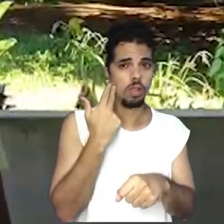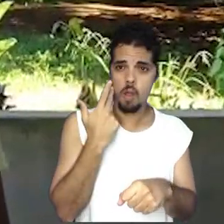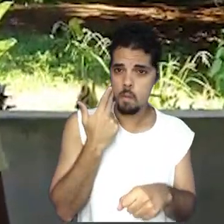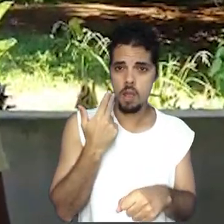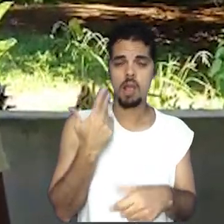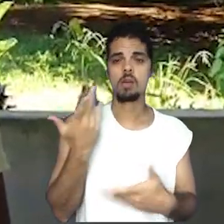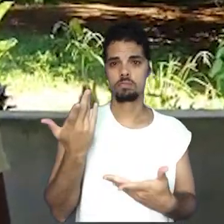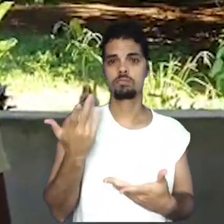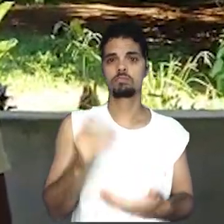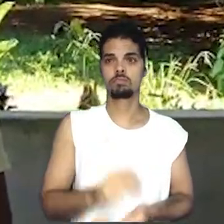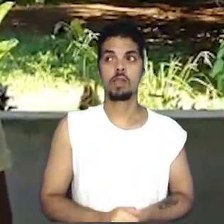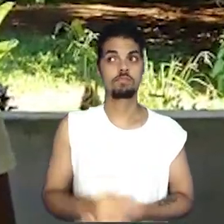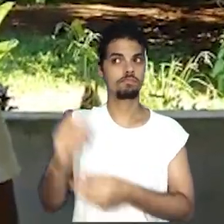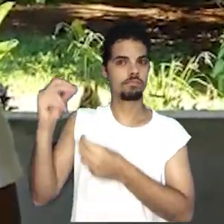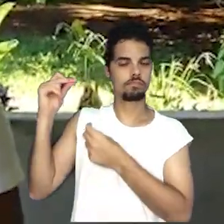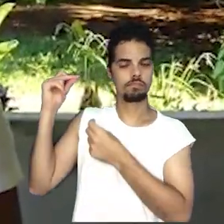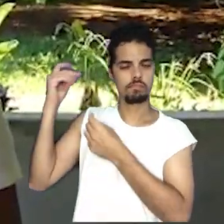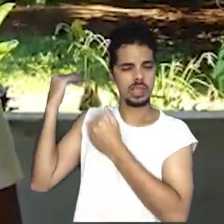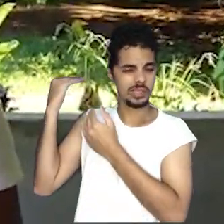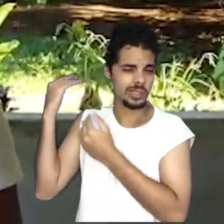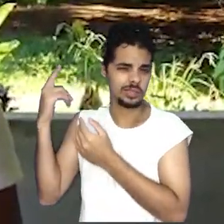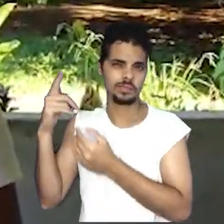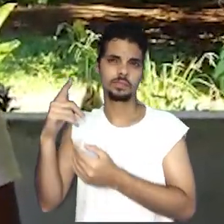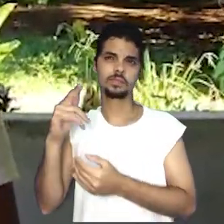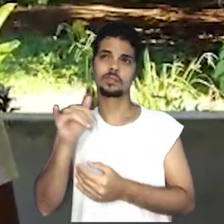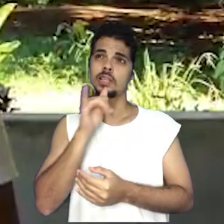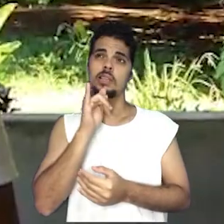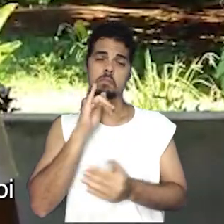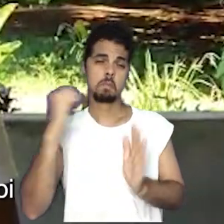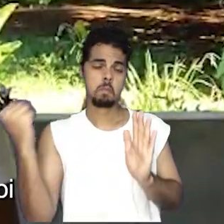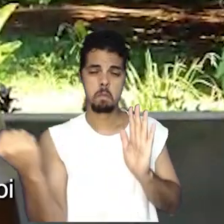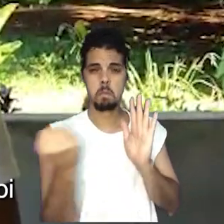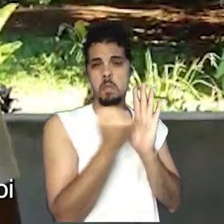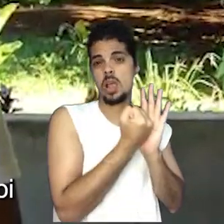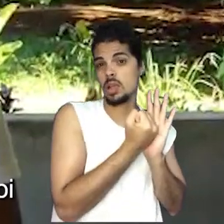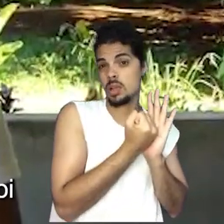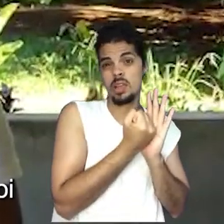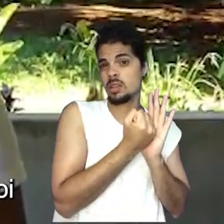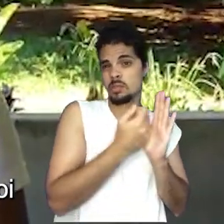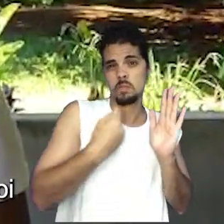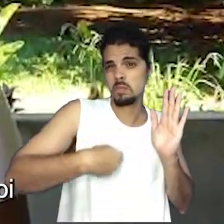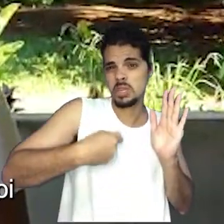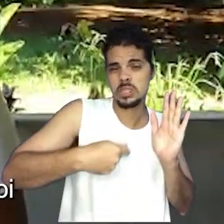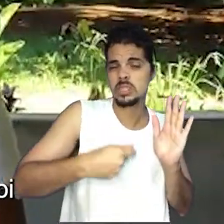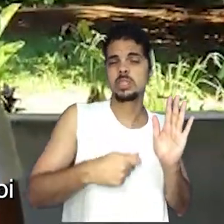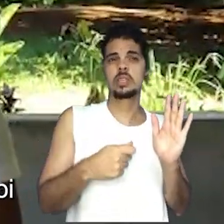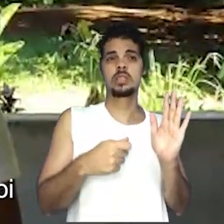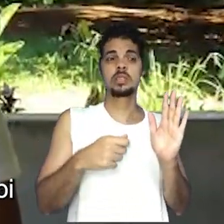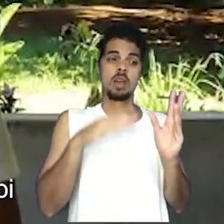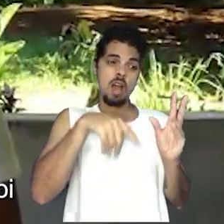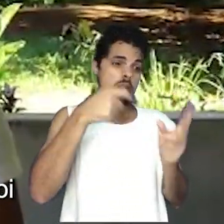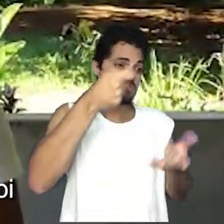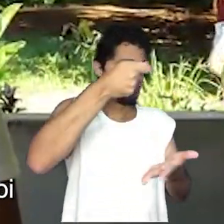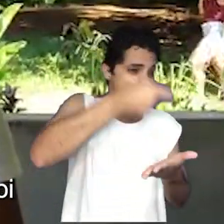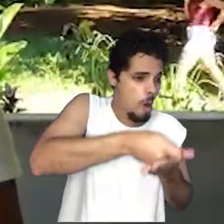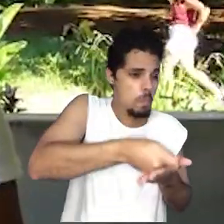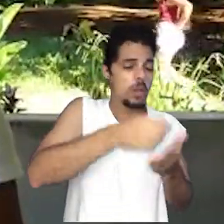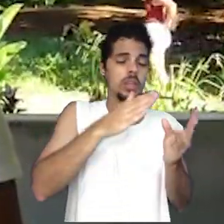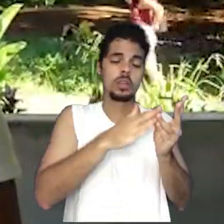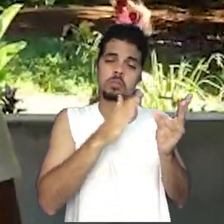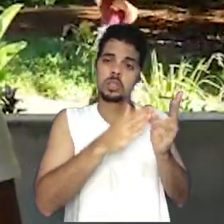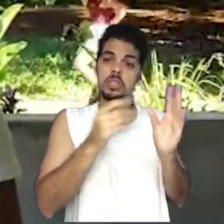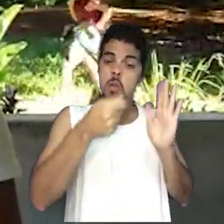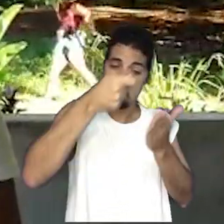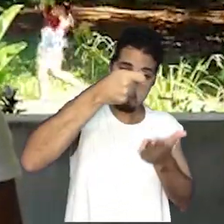muito essa questão do ser brasileiro, de como ser patriota, né. E principalmente um desses símbolos